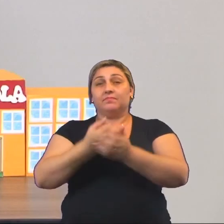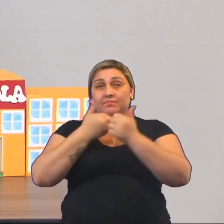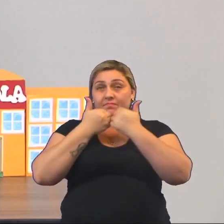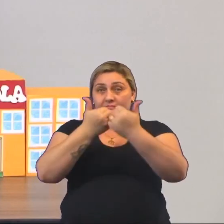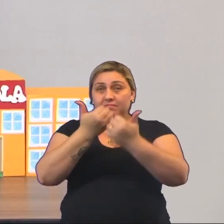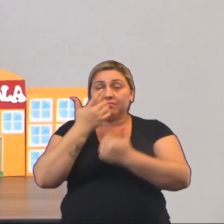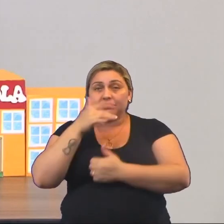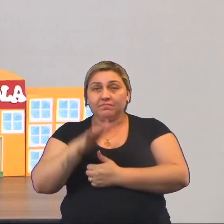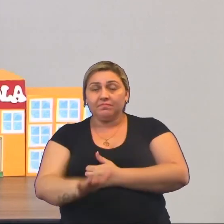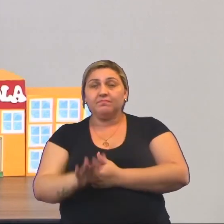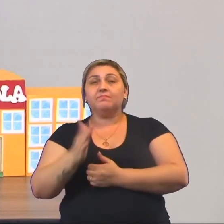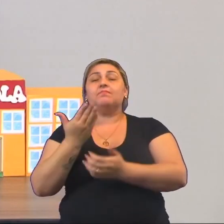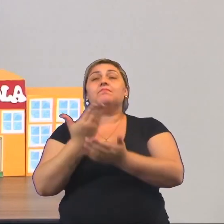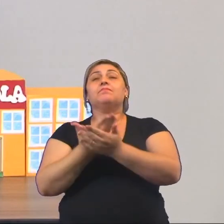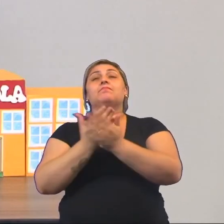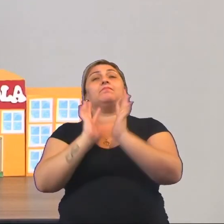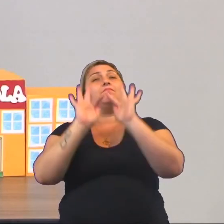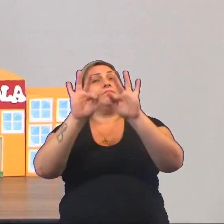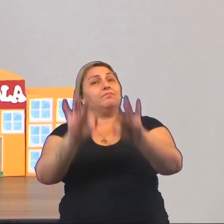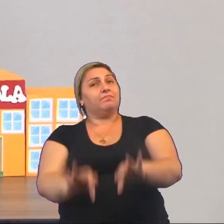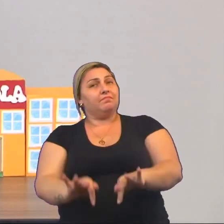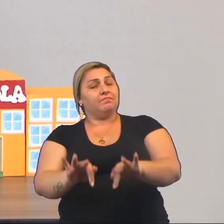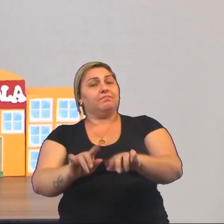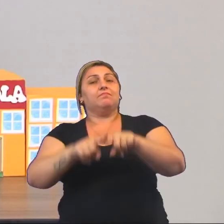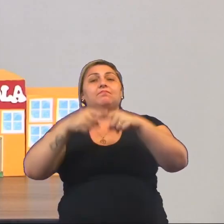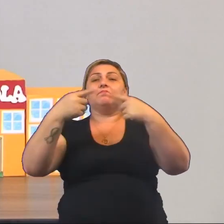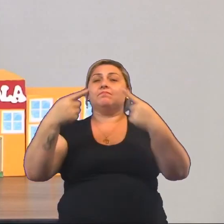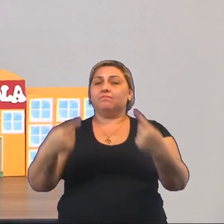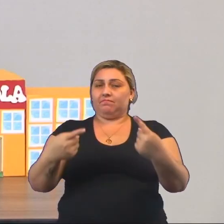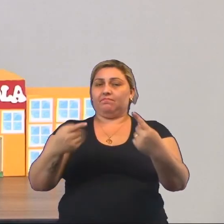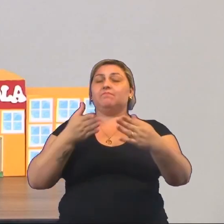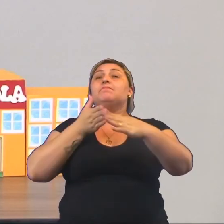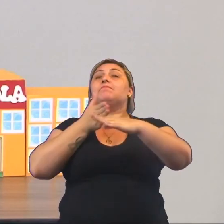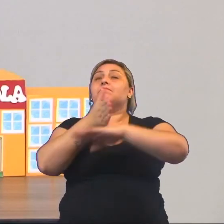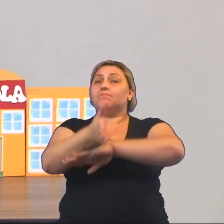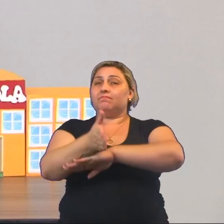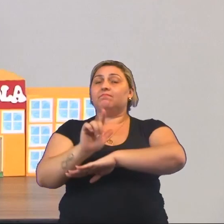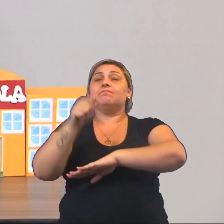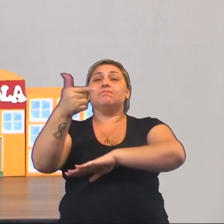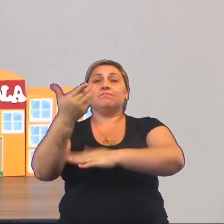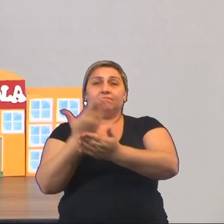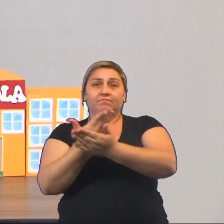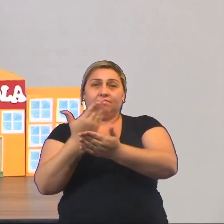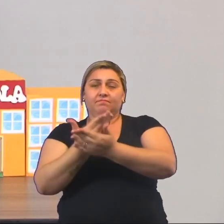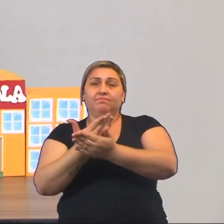bom, crianças? Nossa aula chegou ao fim. Mas acessem as outras